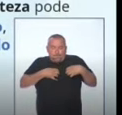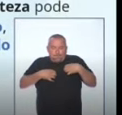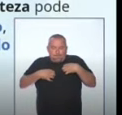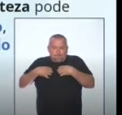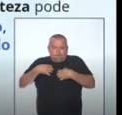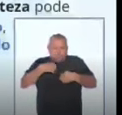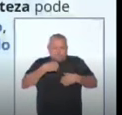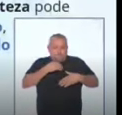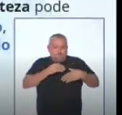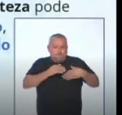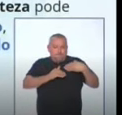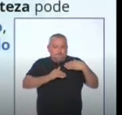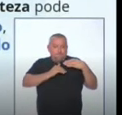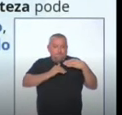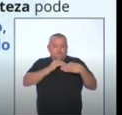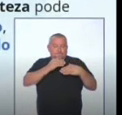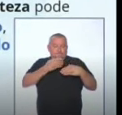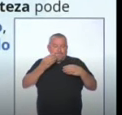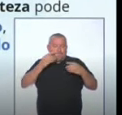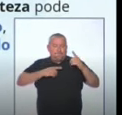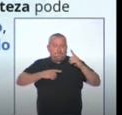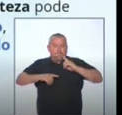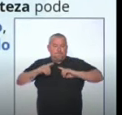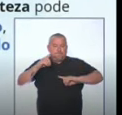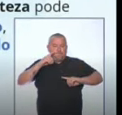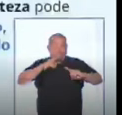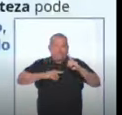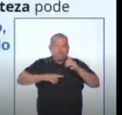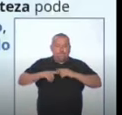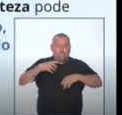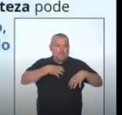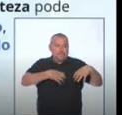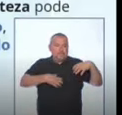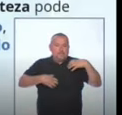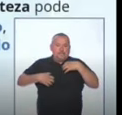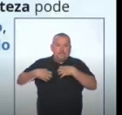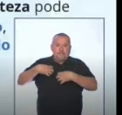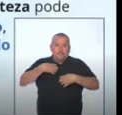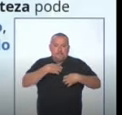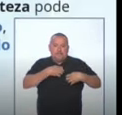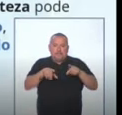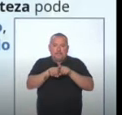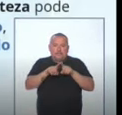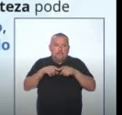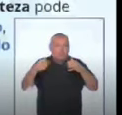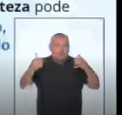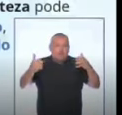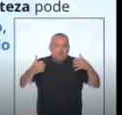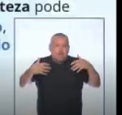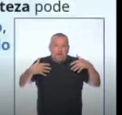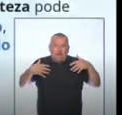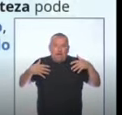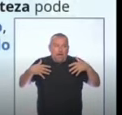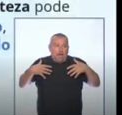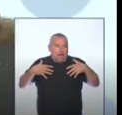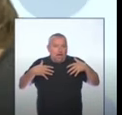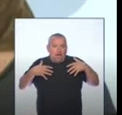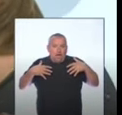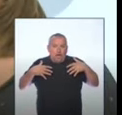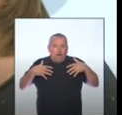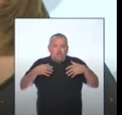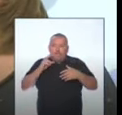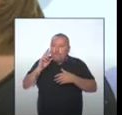para sérios quadros de depressão, transtornos de ansiedade e síndrome do pânico. Olha quantas